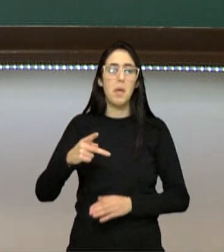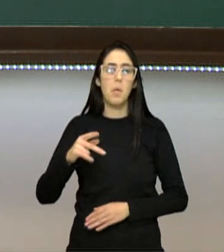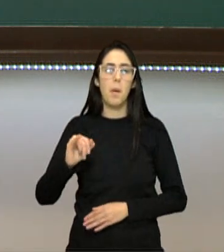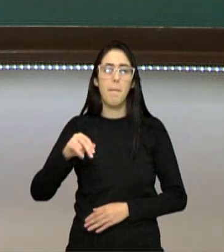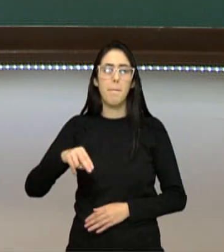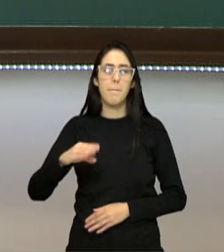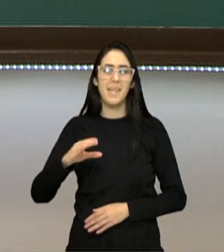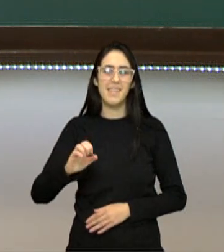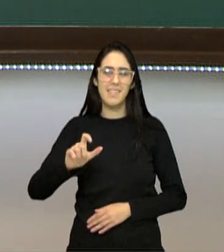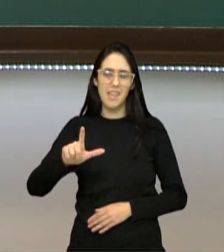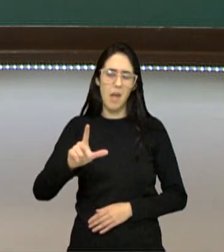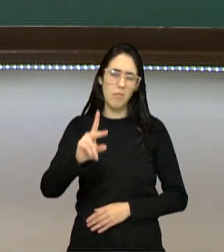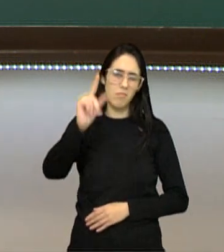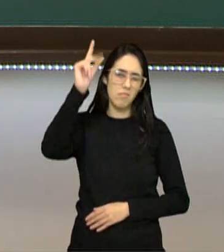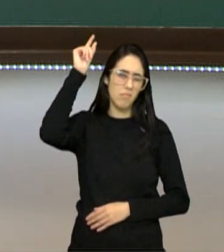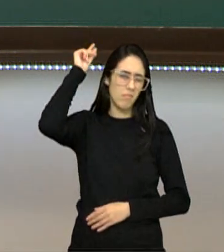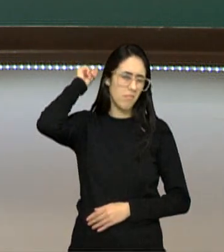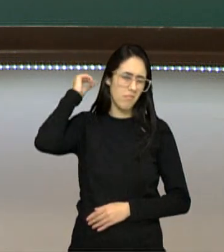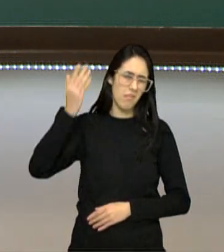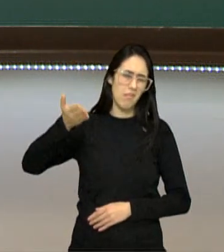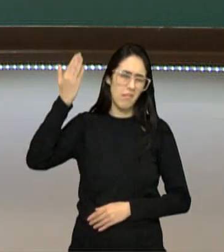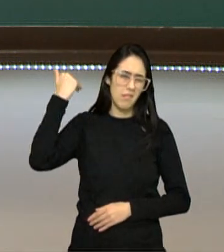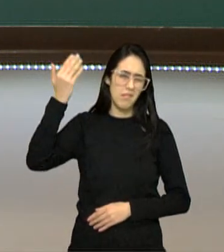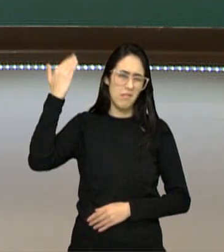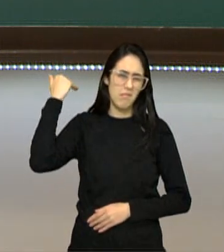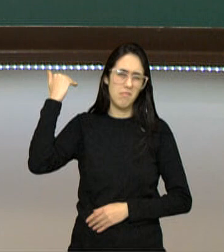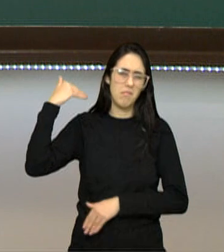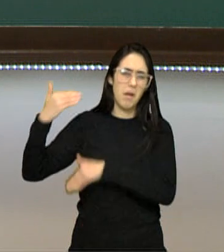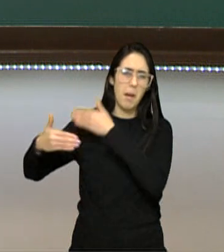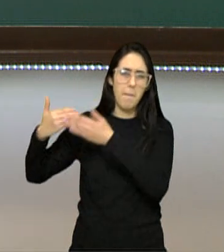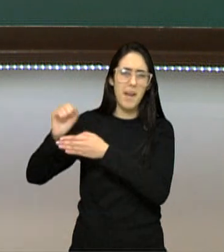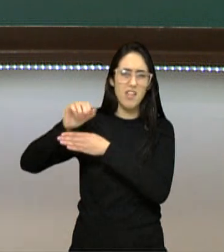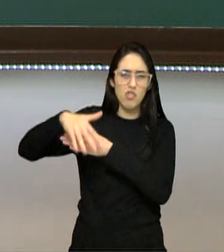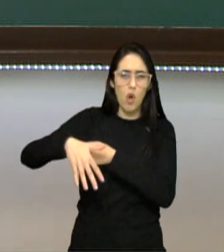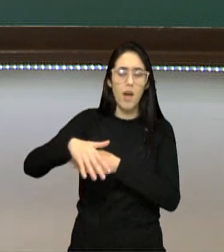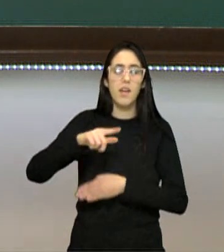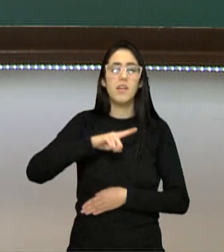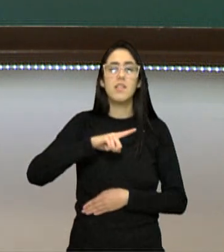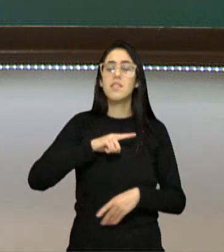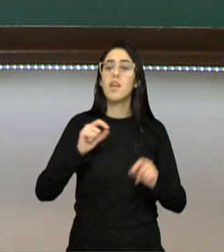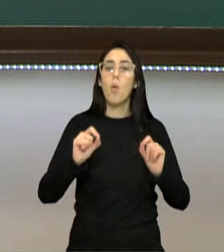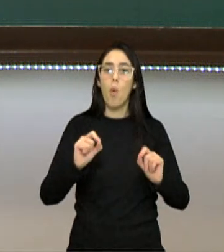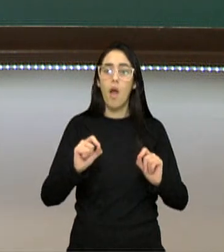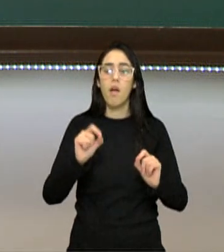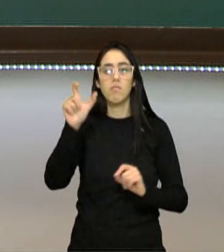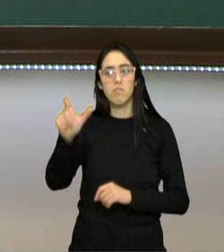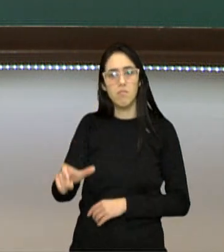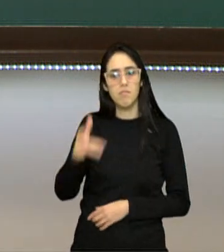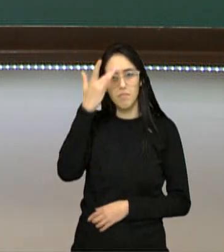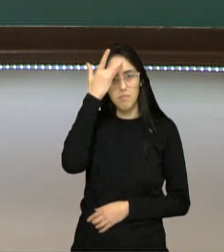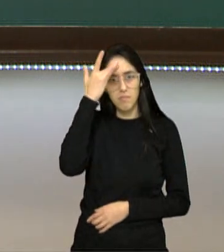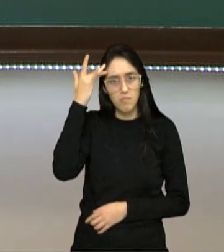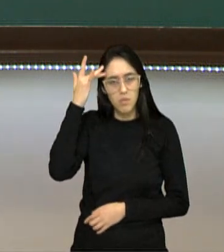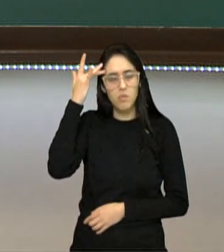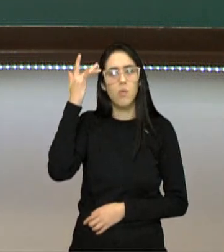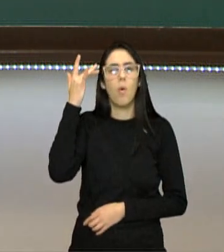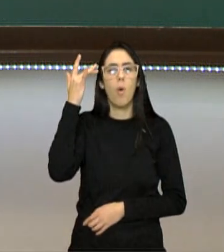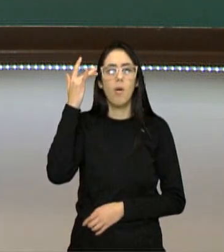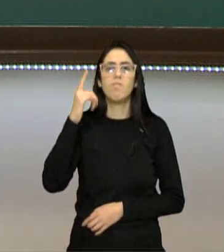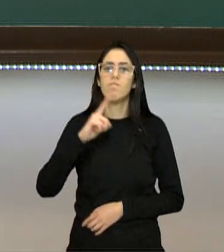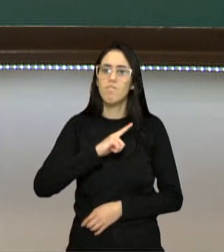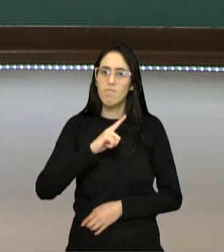no princípio, lá no tempo dos homens primitivos, nós temos o homem já envolvido com